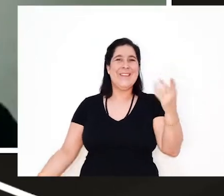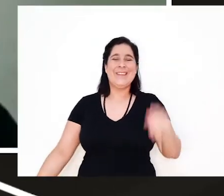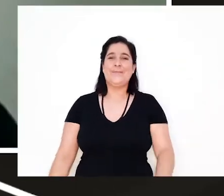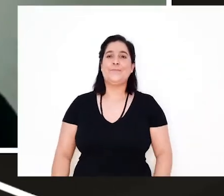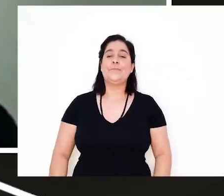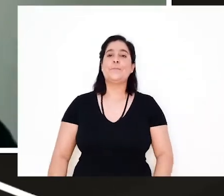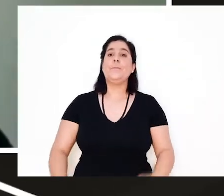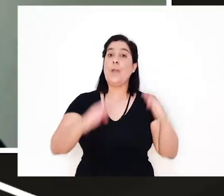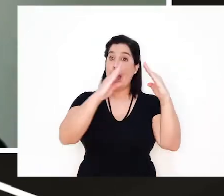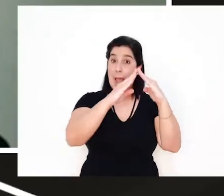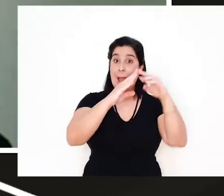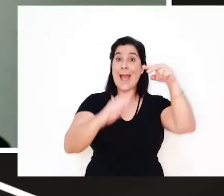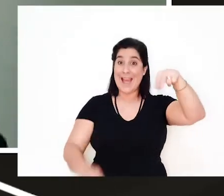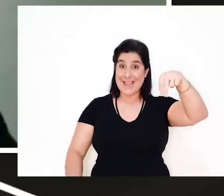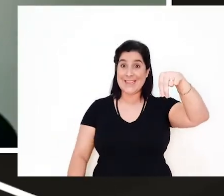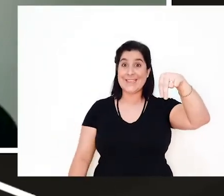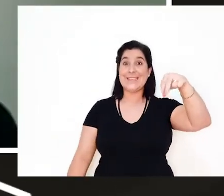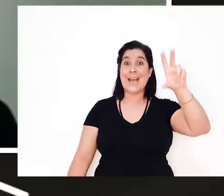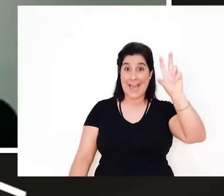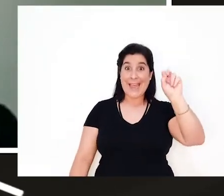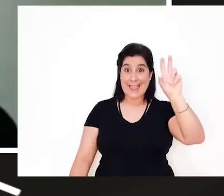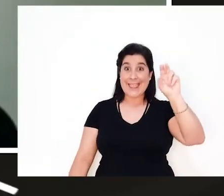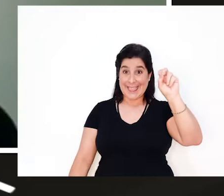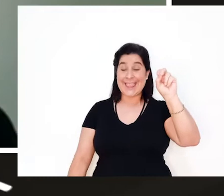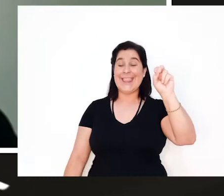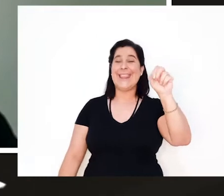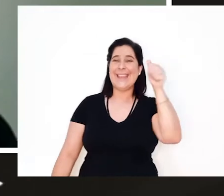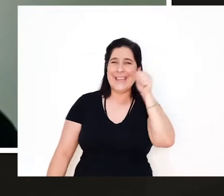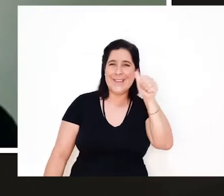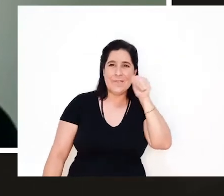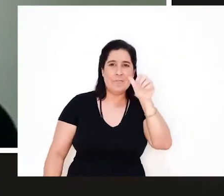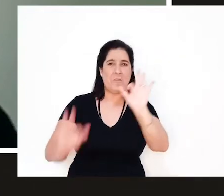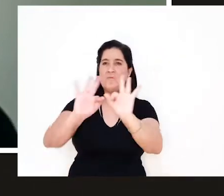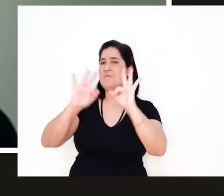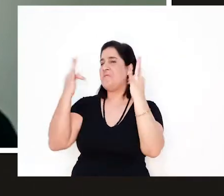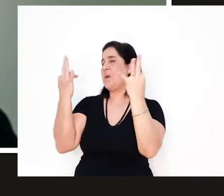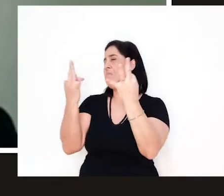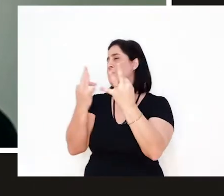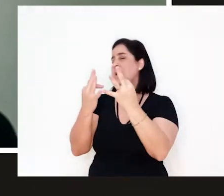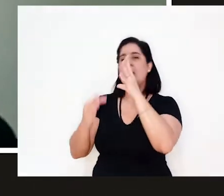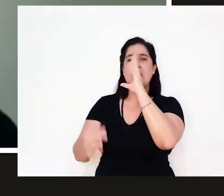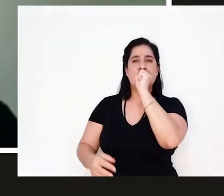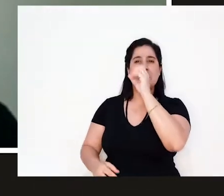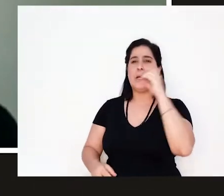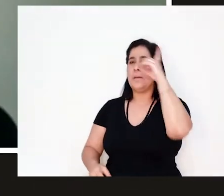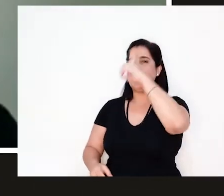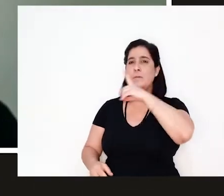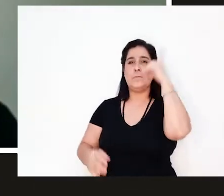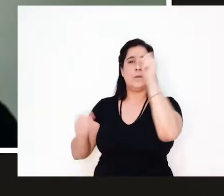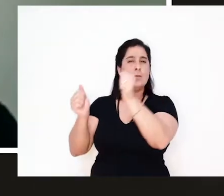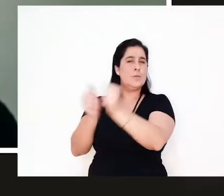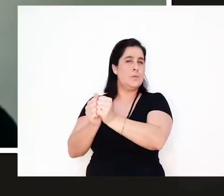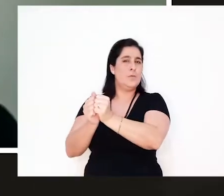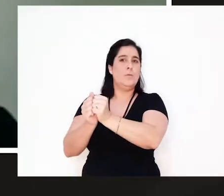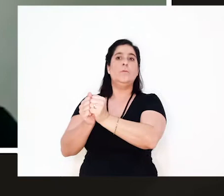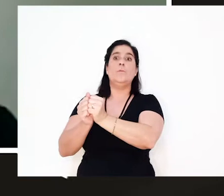Na casa da minha avó, no final de semana, todo mundo ia para casa dela, né? Minhas tias, meus primos. E como ela morava na beira